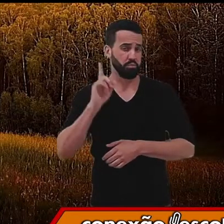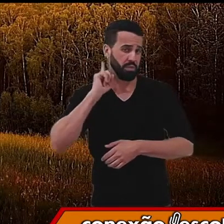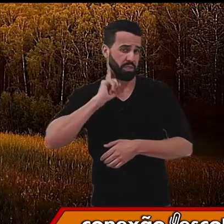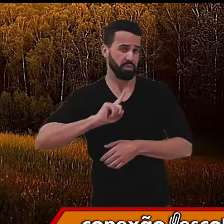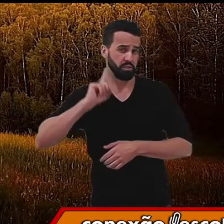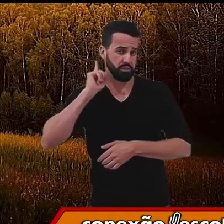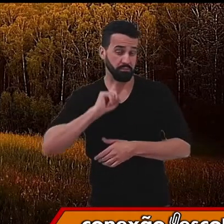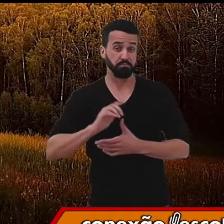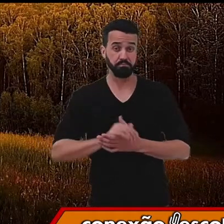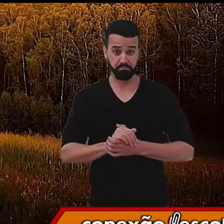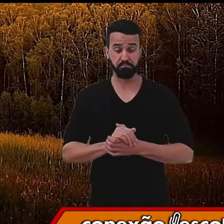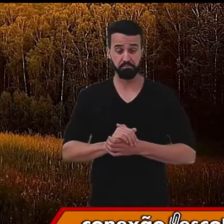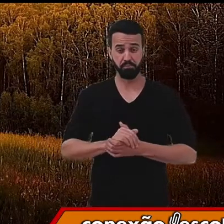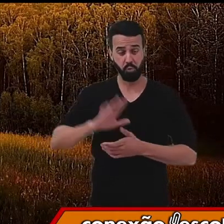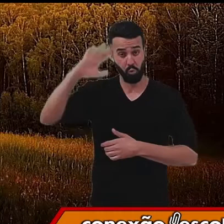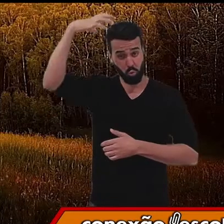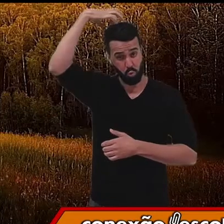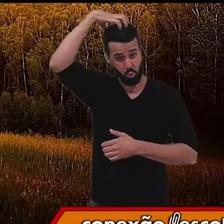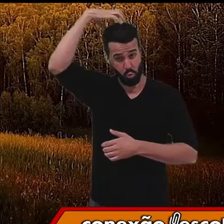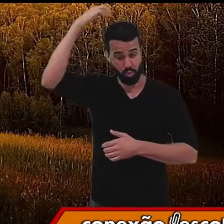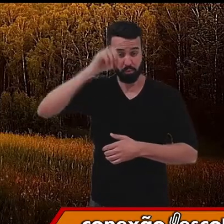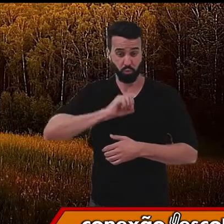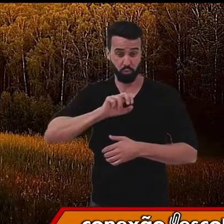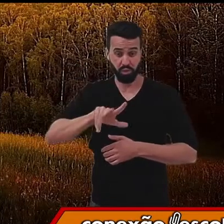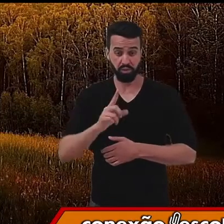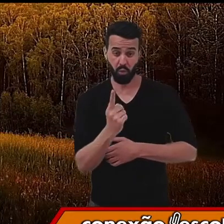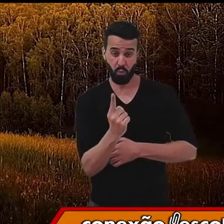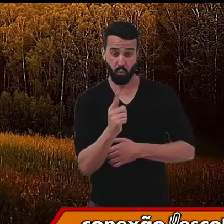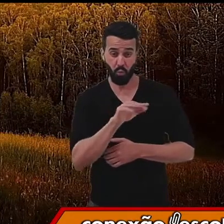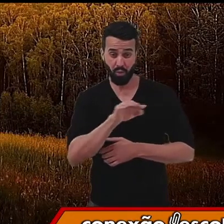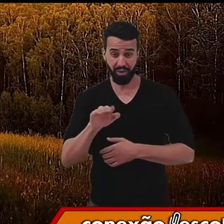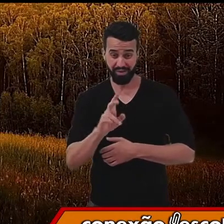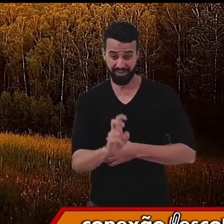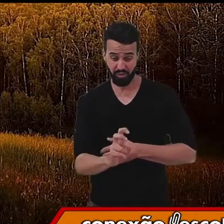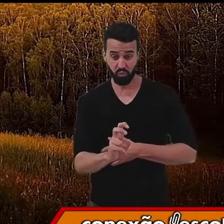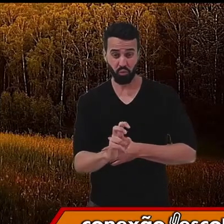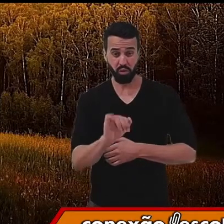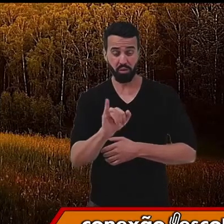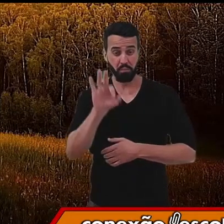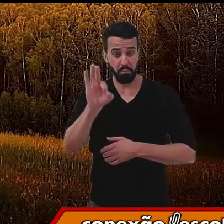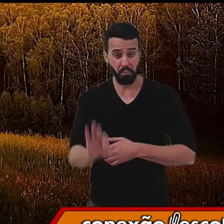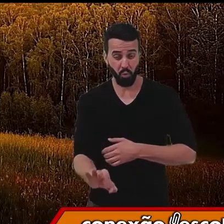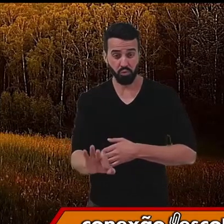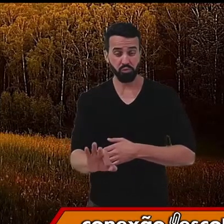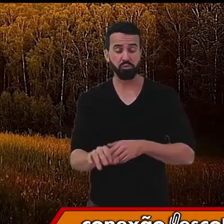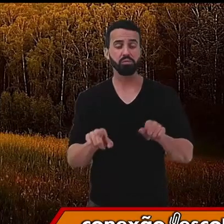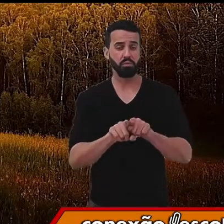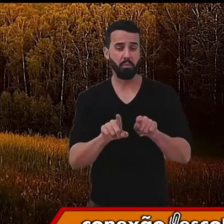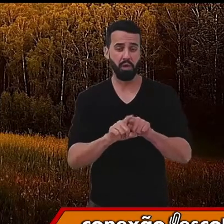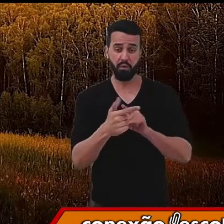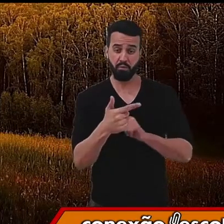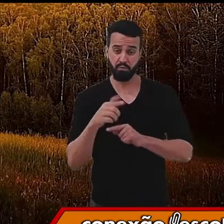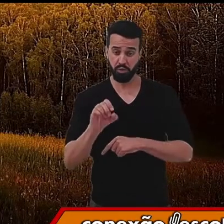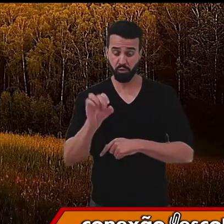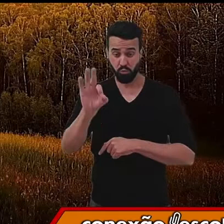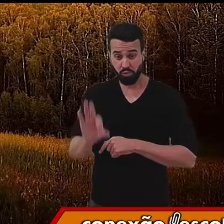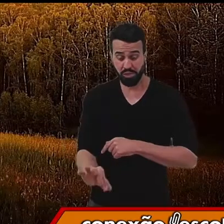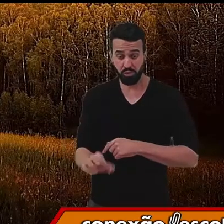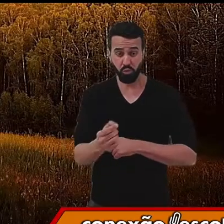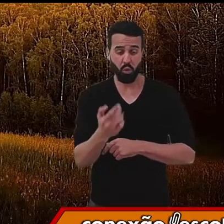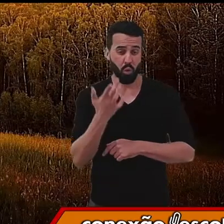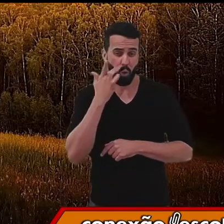a coroa portuguesa cobrava um quinto, que era um imposto, sobre 20% do que era retirado do ouro